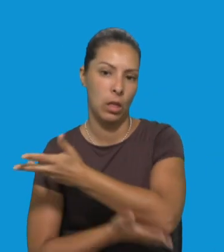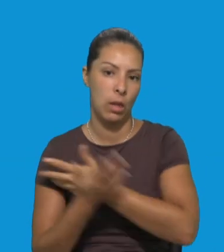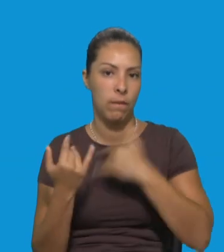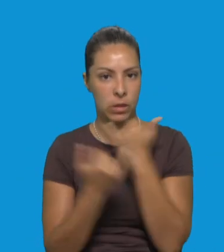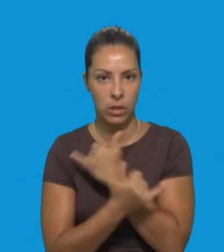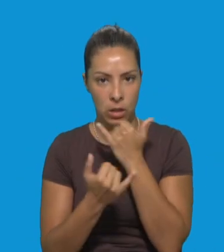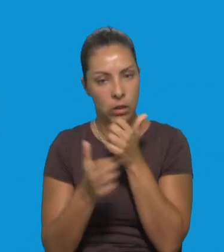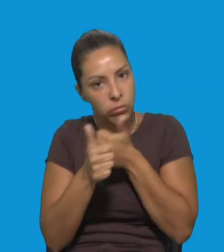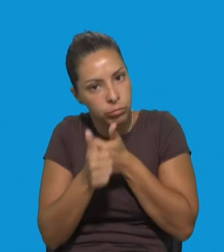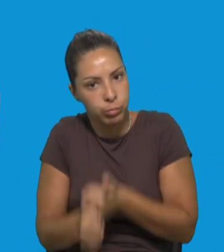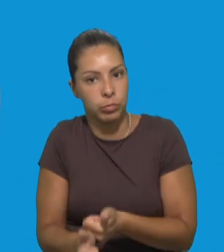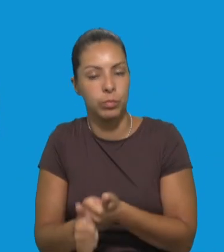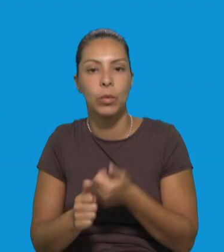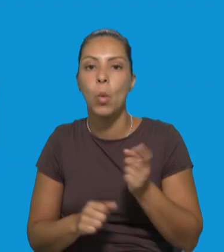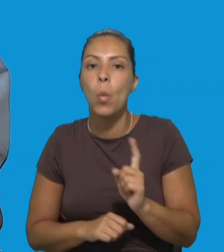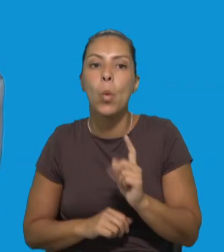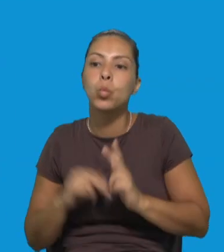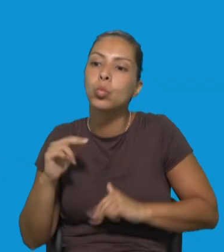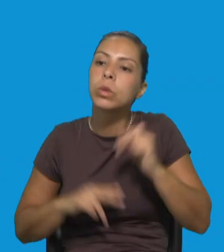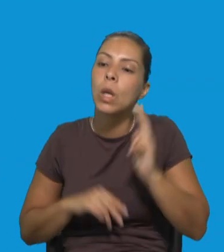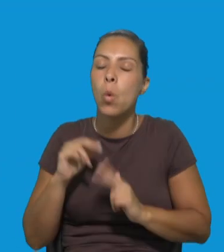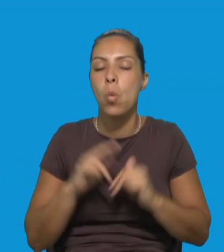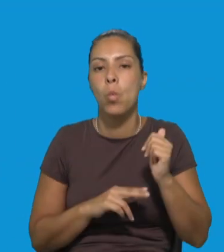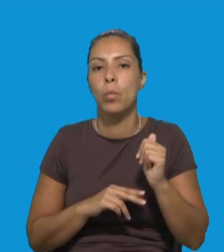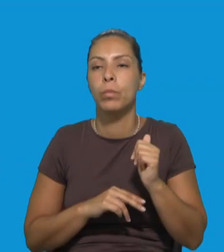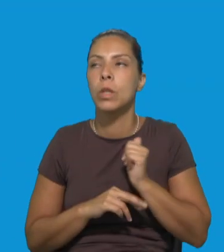se constrói esperança fugindo,